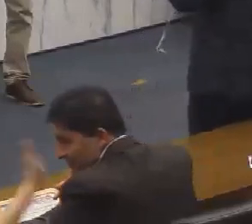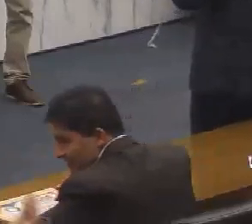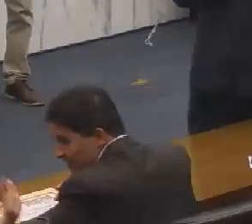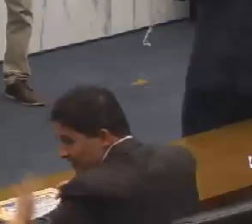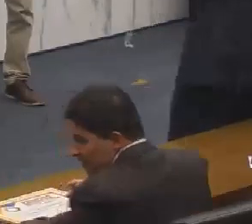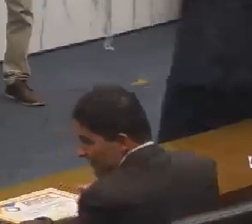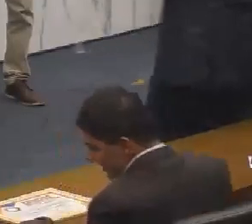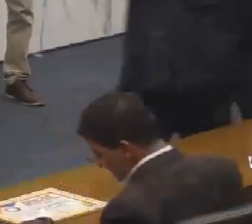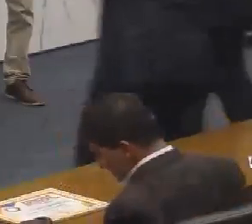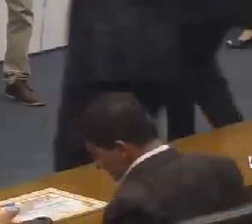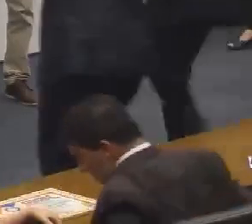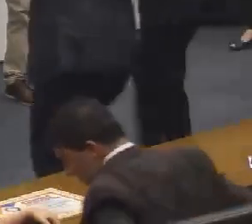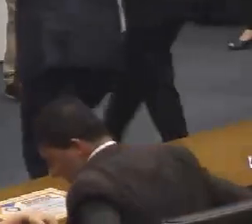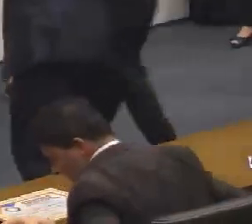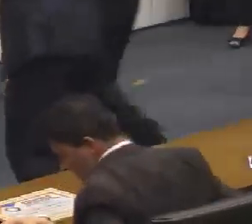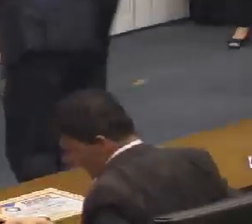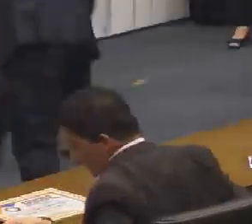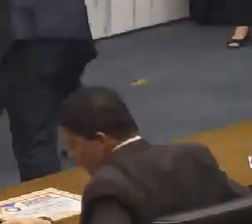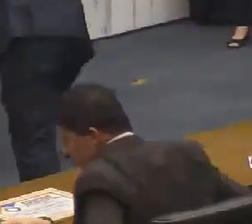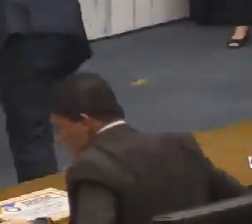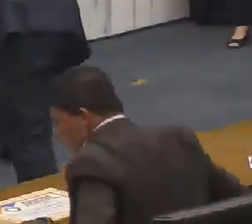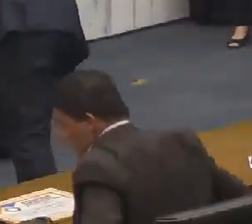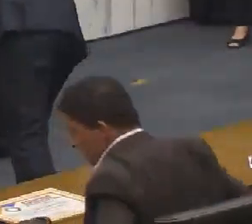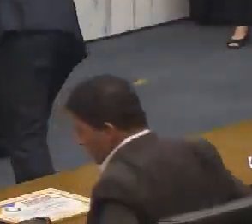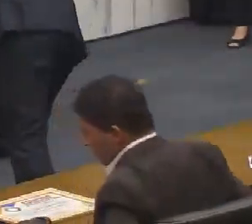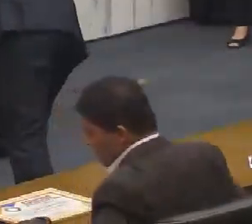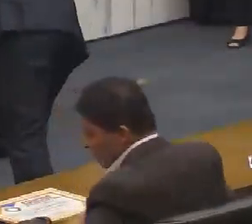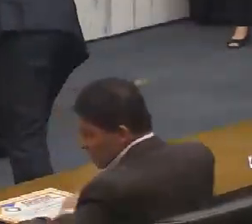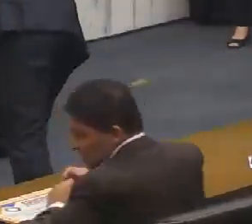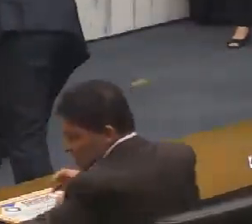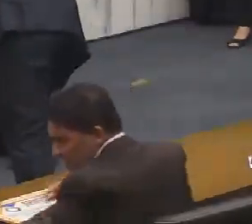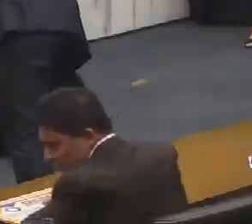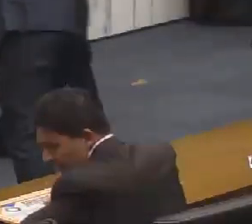num universo tão vasto e bonito. É saber sonhar